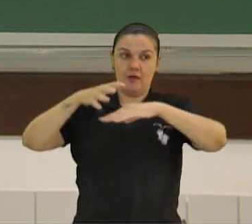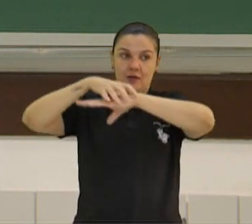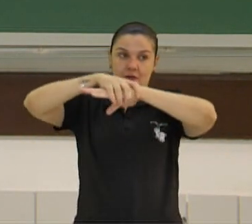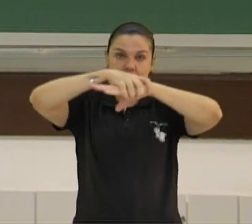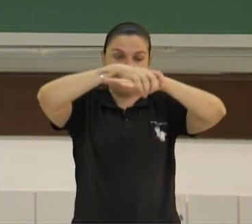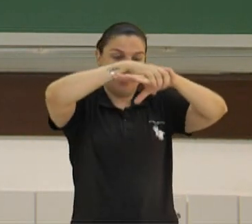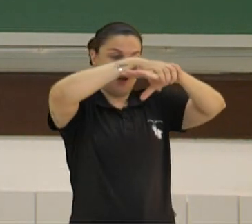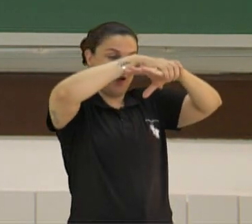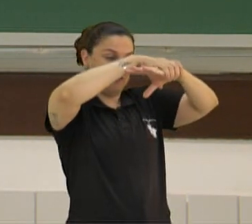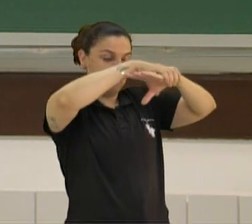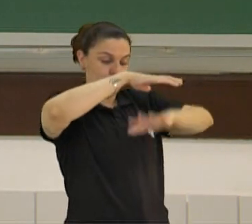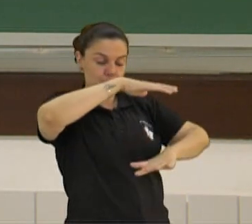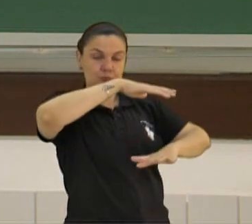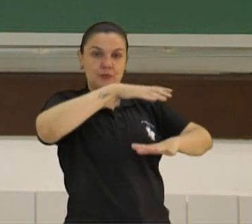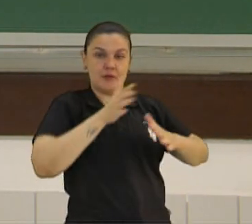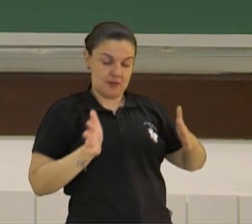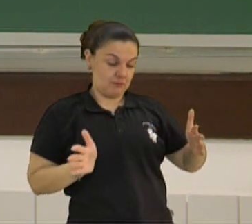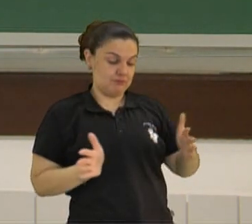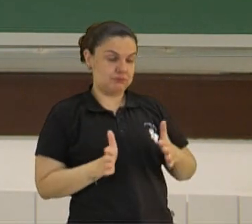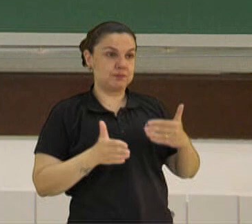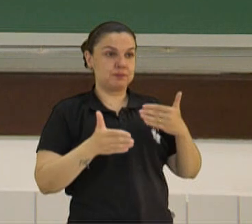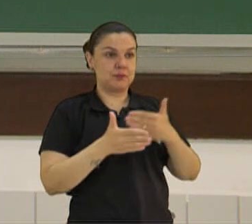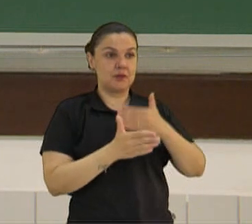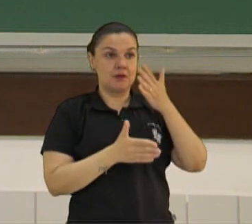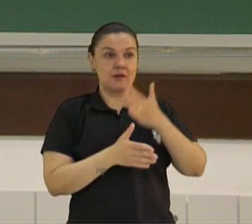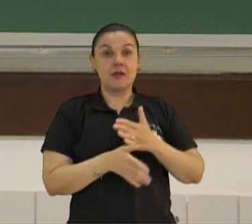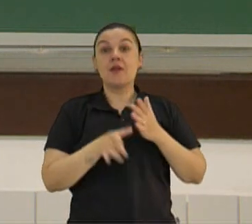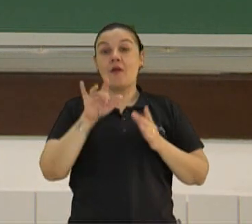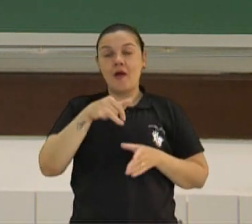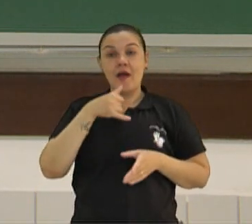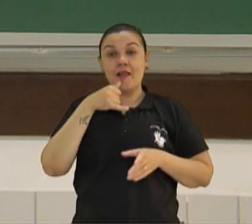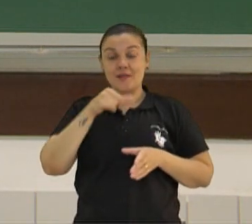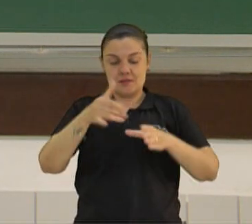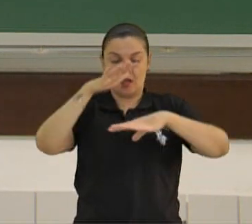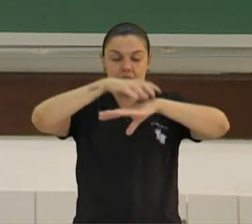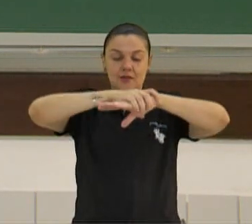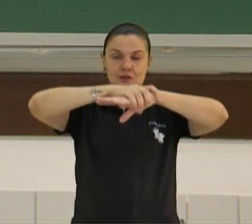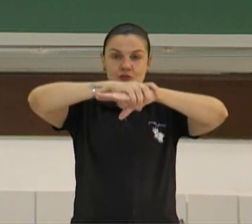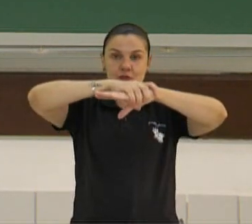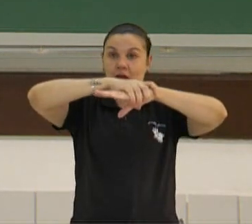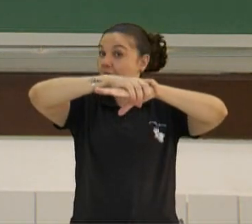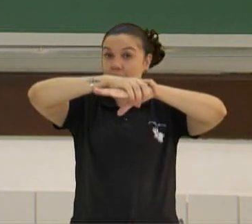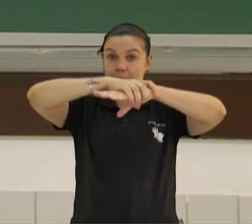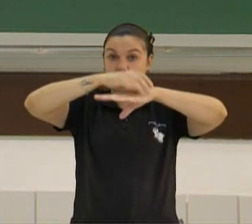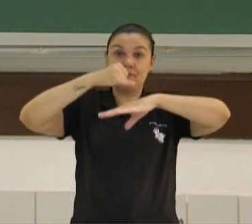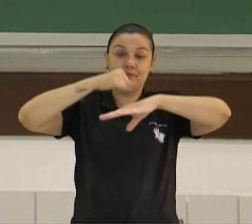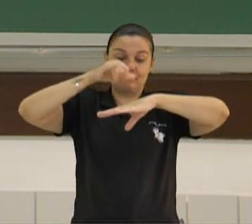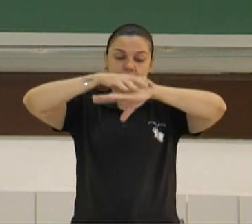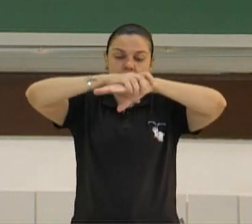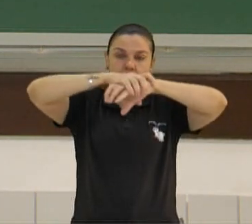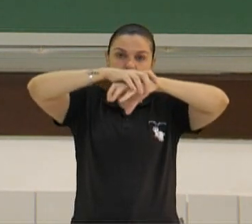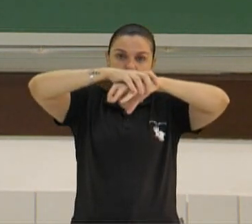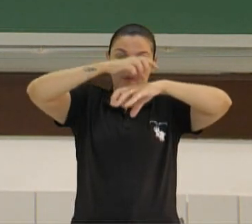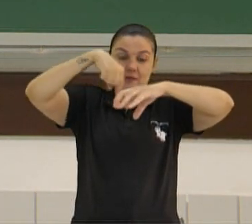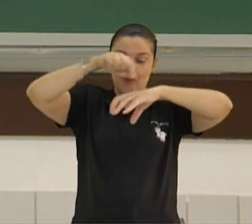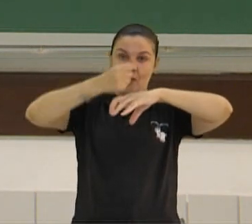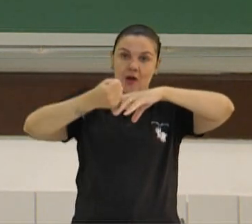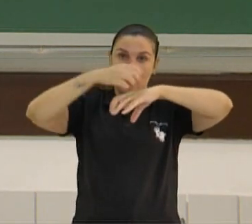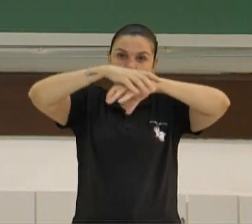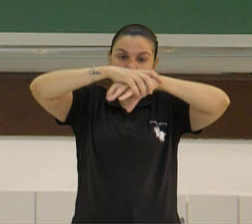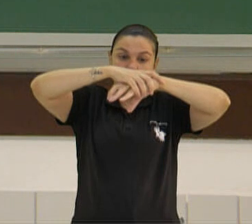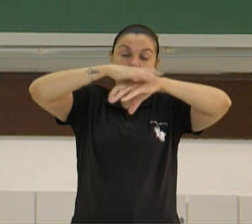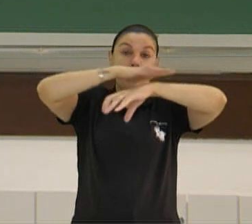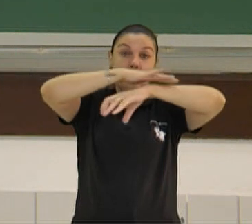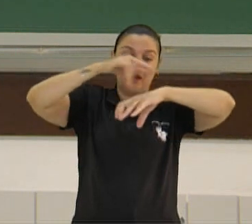leva na máquina para amassar e ele corta a corrente elétrica. Quando ele corta a corrente elétrica, aquela parte do guincho ele